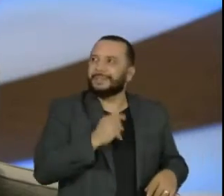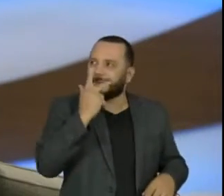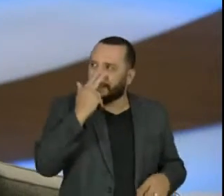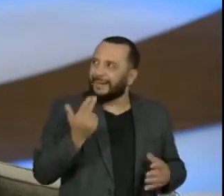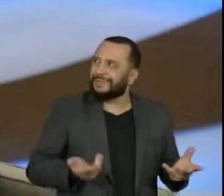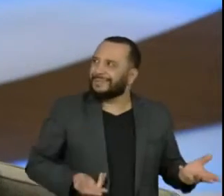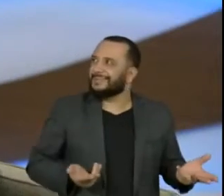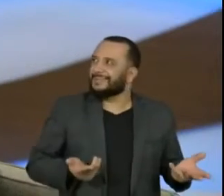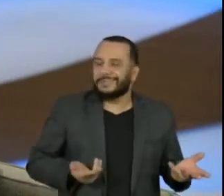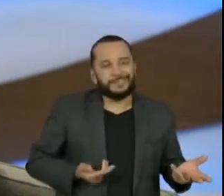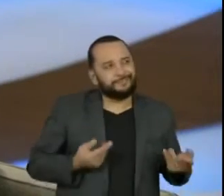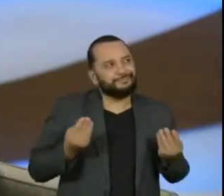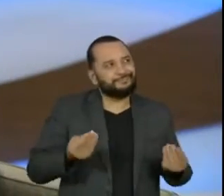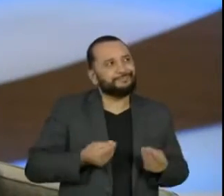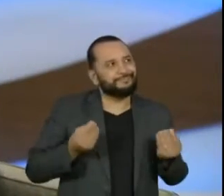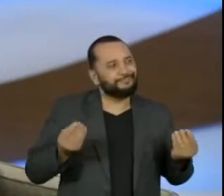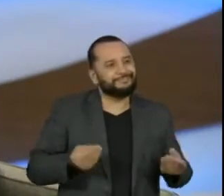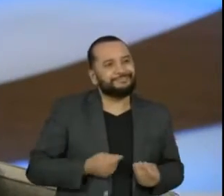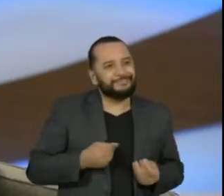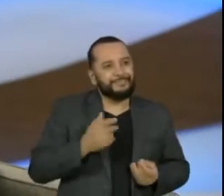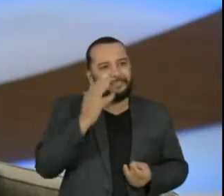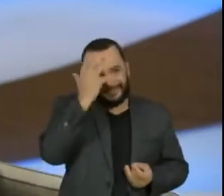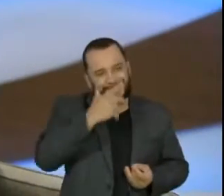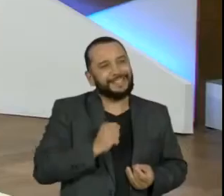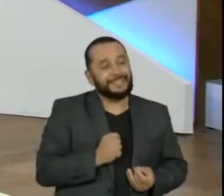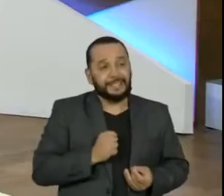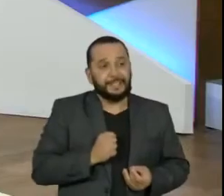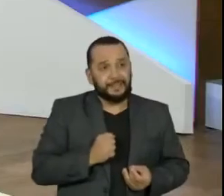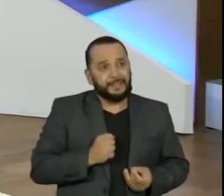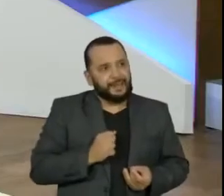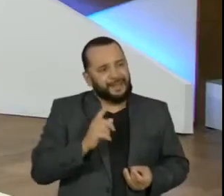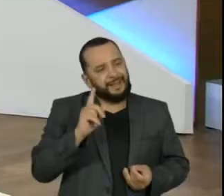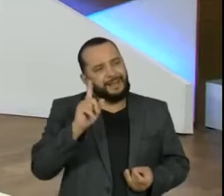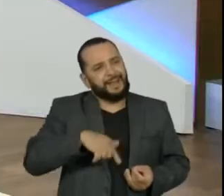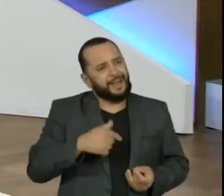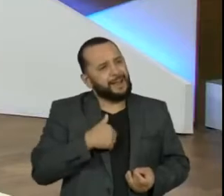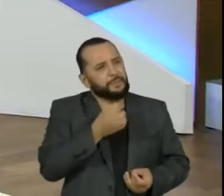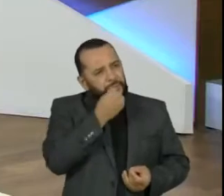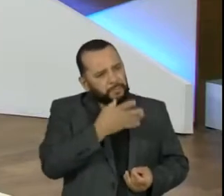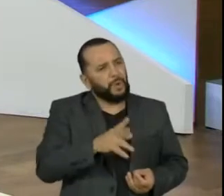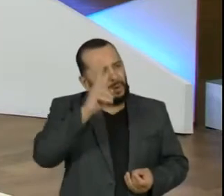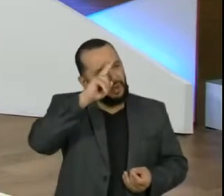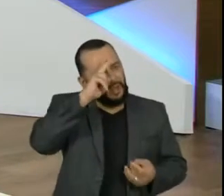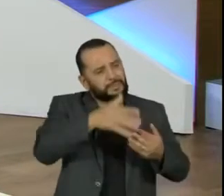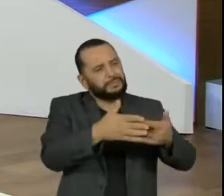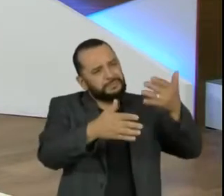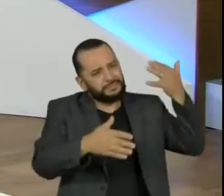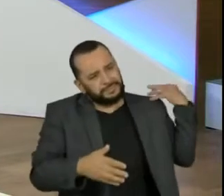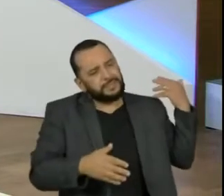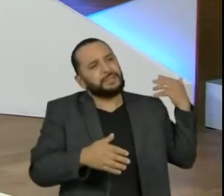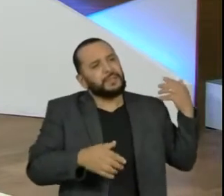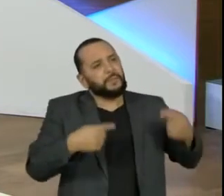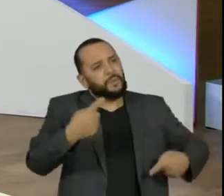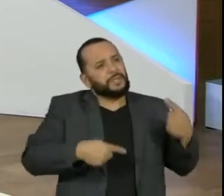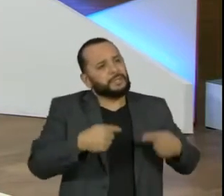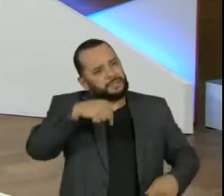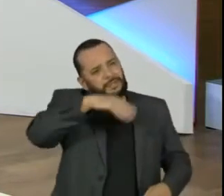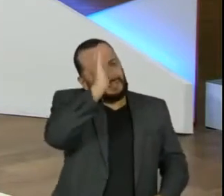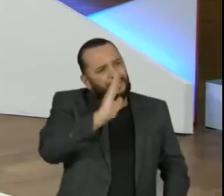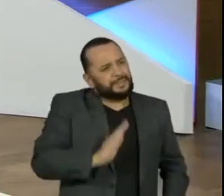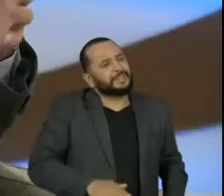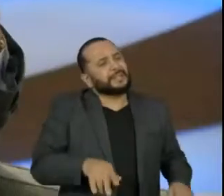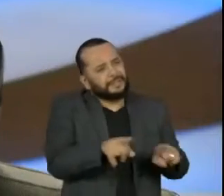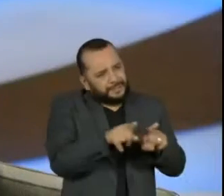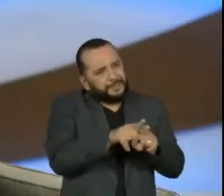gente pode não ter vivido a política, mas a gente lê sobre o que era a política brasileira, principalmente a mineira, né? Nós sabemos